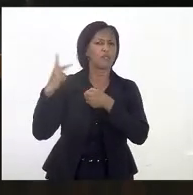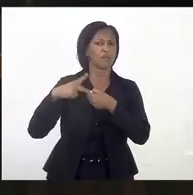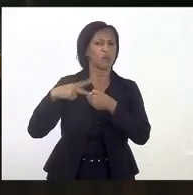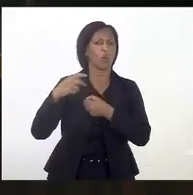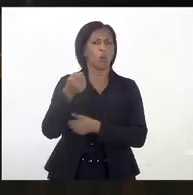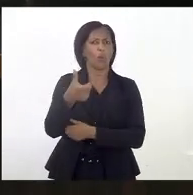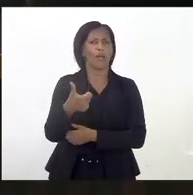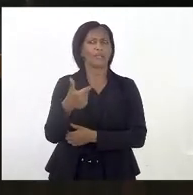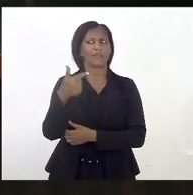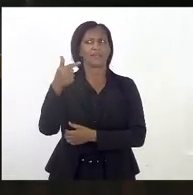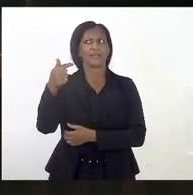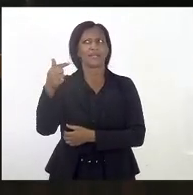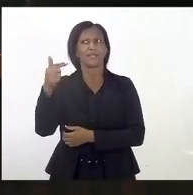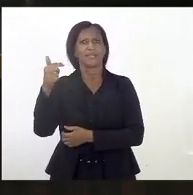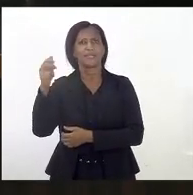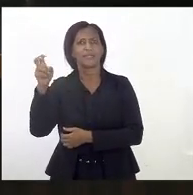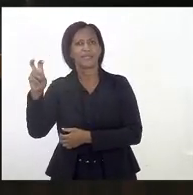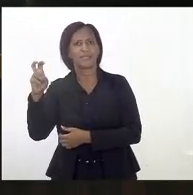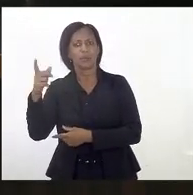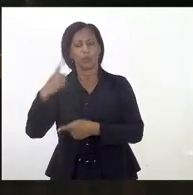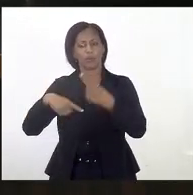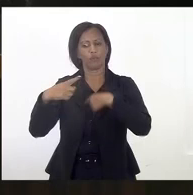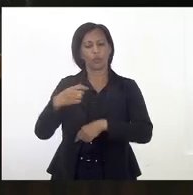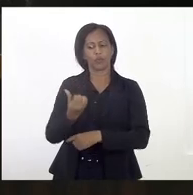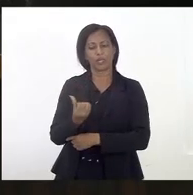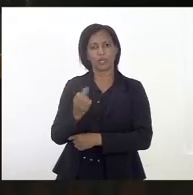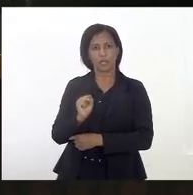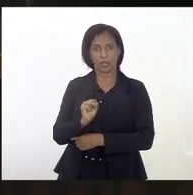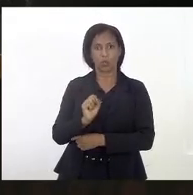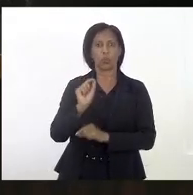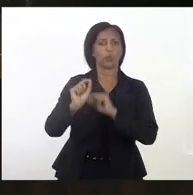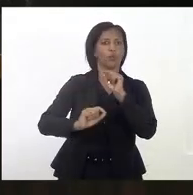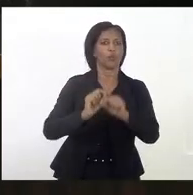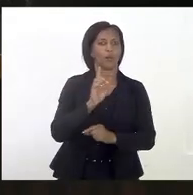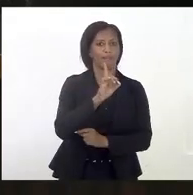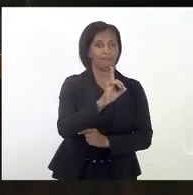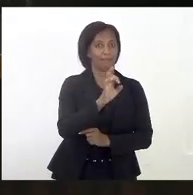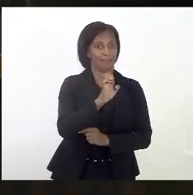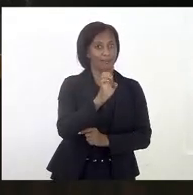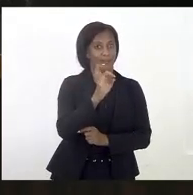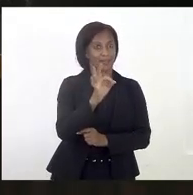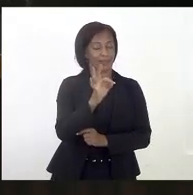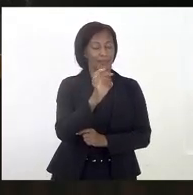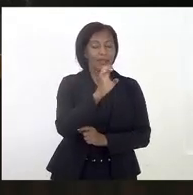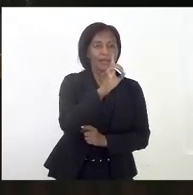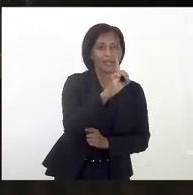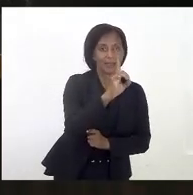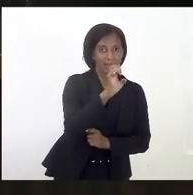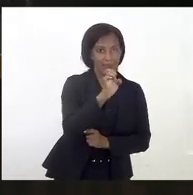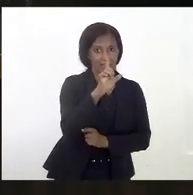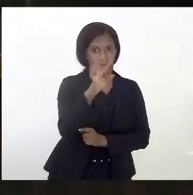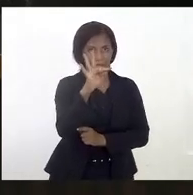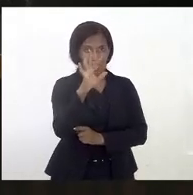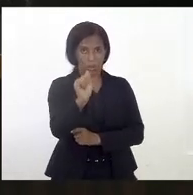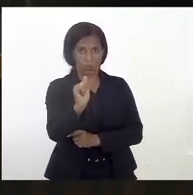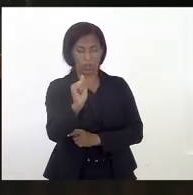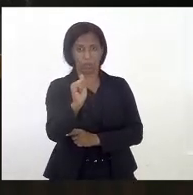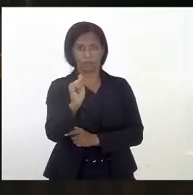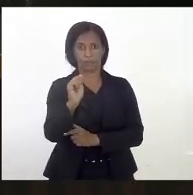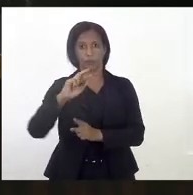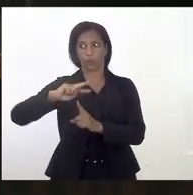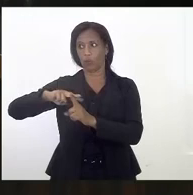quase 75 e voltar 68 foi variante Delta segundo os analistas o aumento do